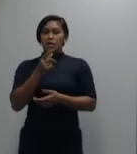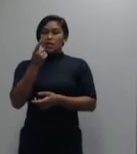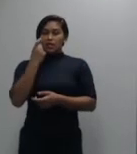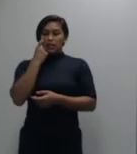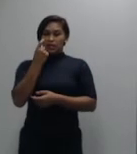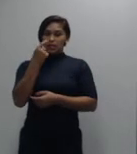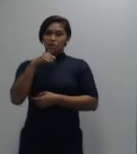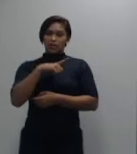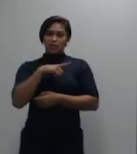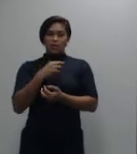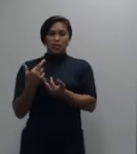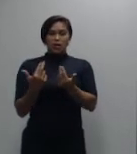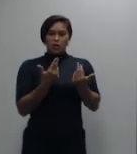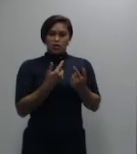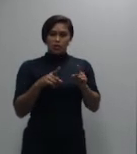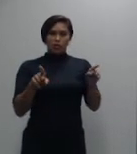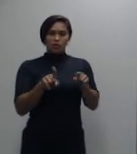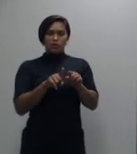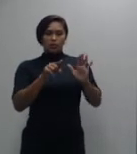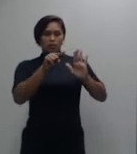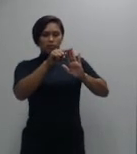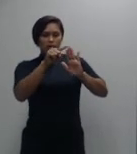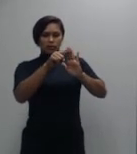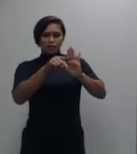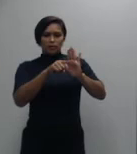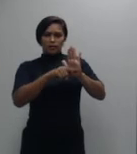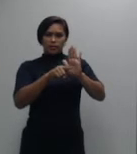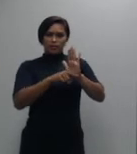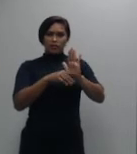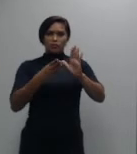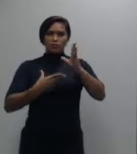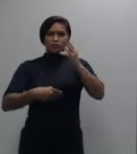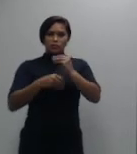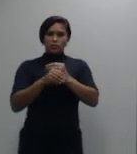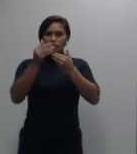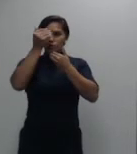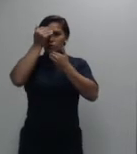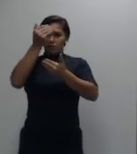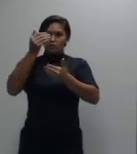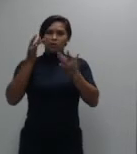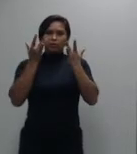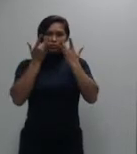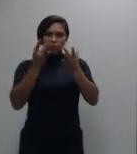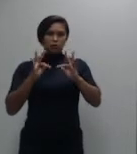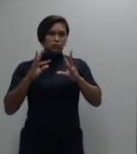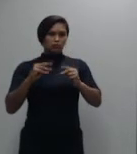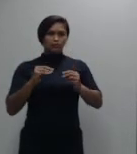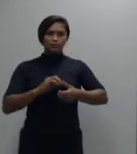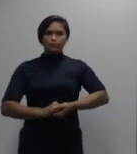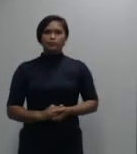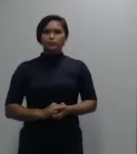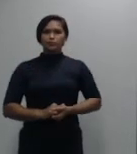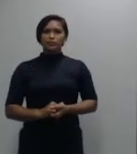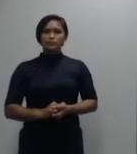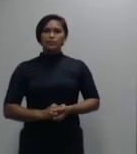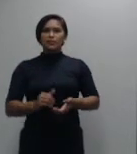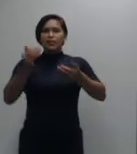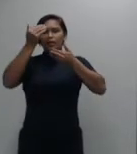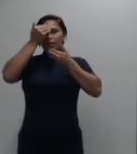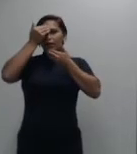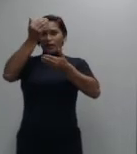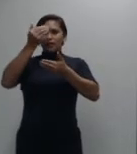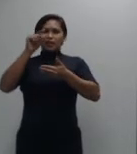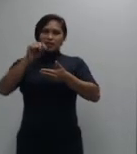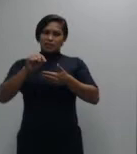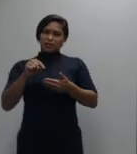e da mesma forma os requisitos essenciais por um preço muito obrigado pela atenção agradeço a